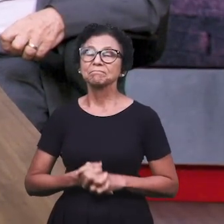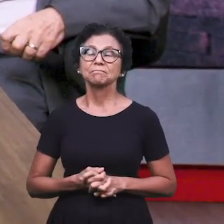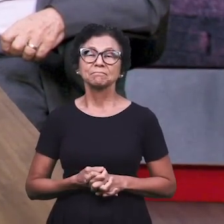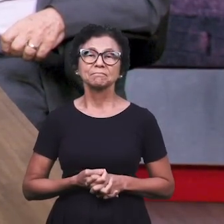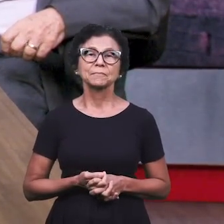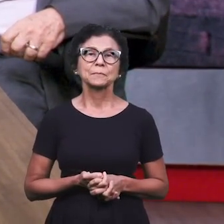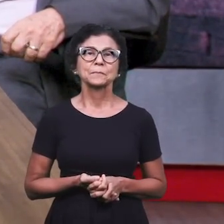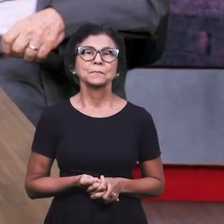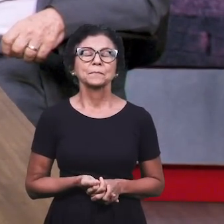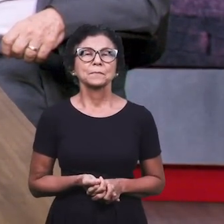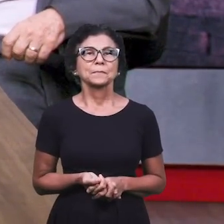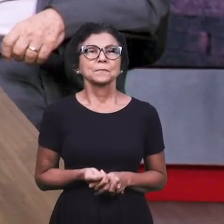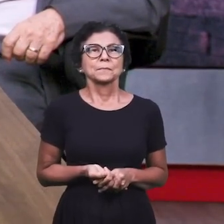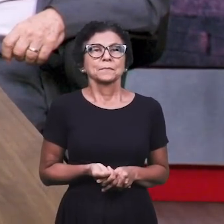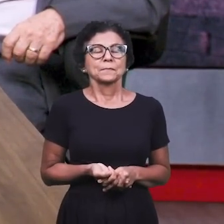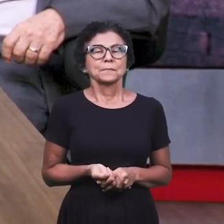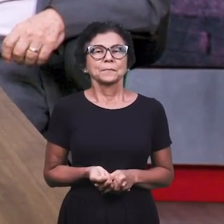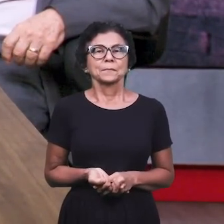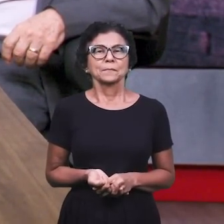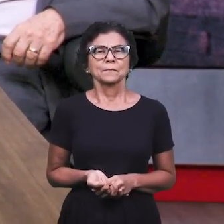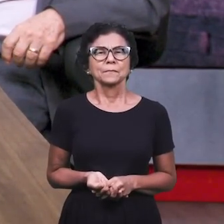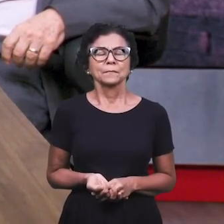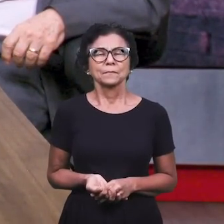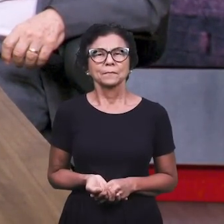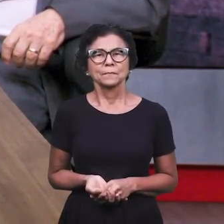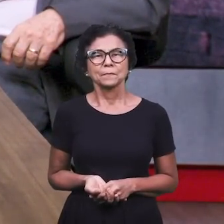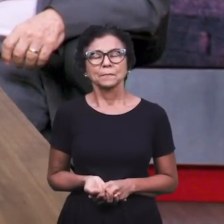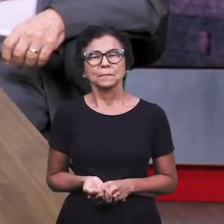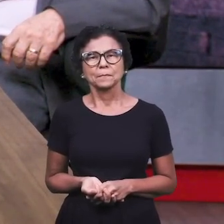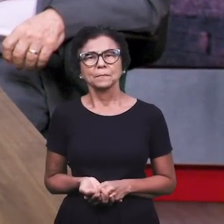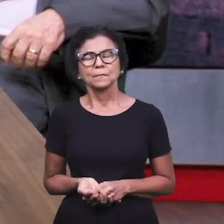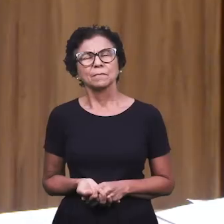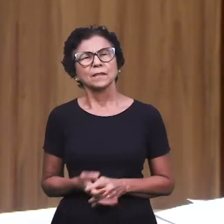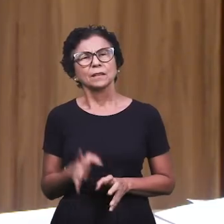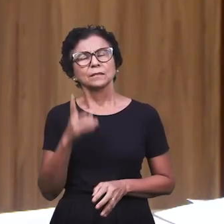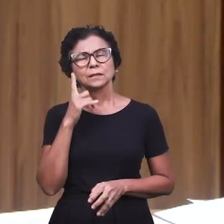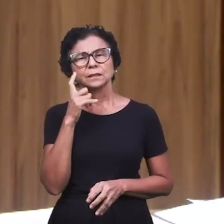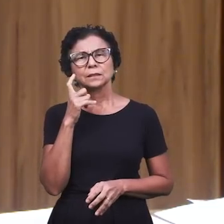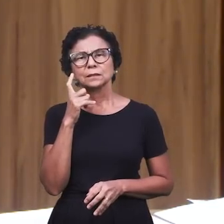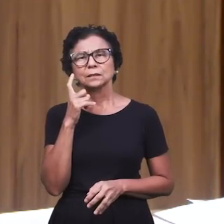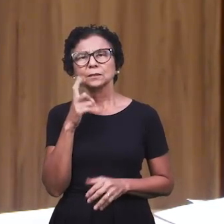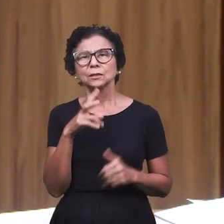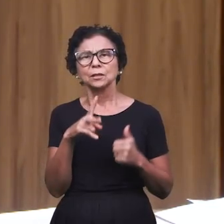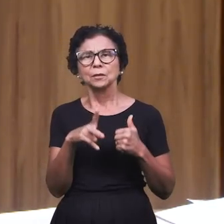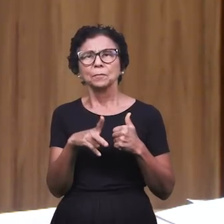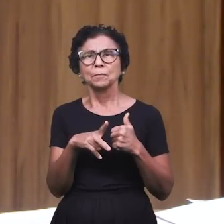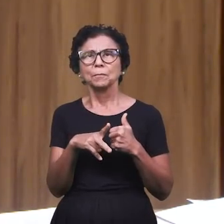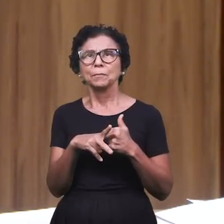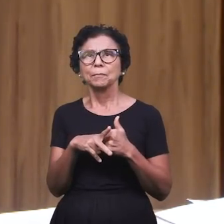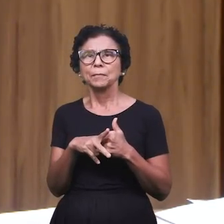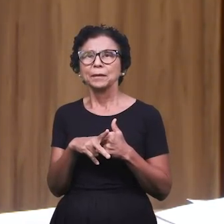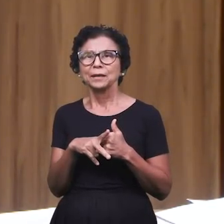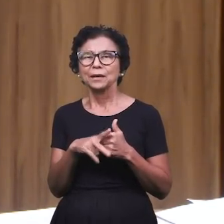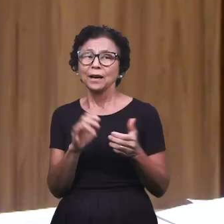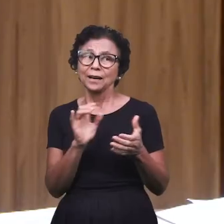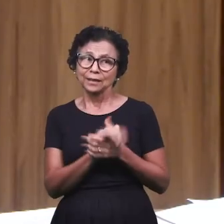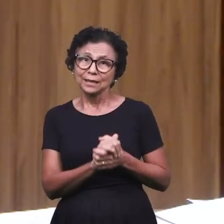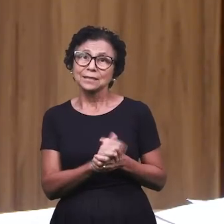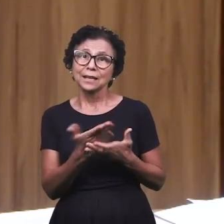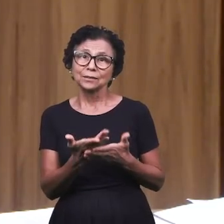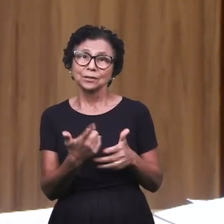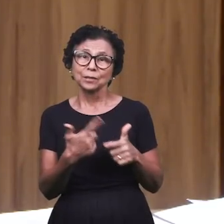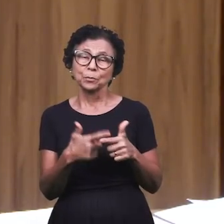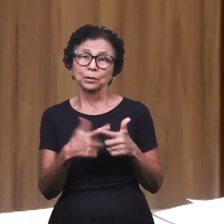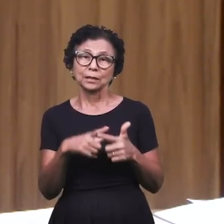transfiguração. E interessante é que Pedro, a Bíblia mostra, como diz, ele era casado, porque tinha sogra, né? Tinha sogra? Tinha